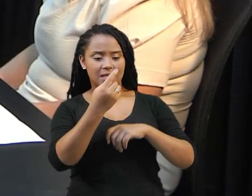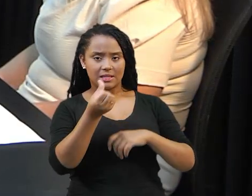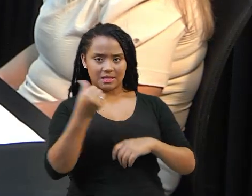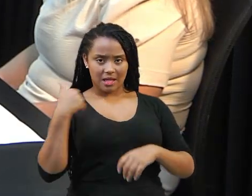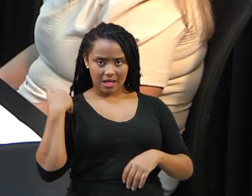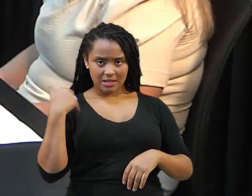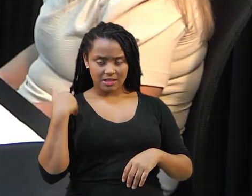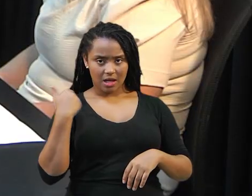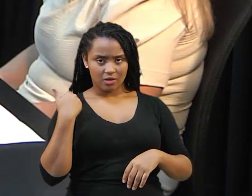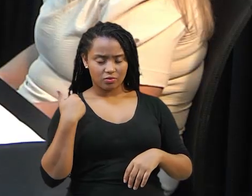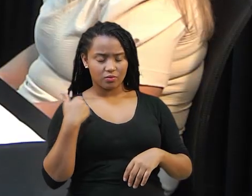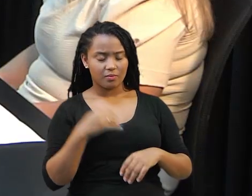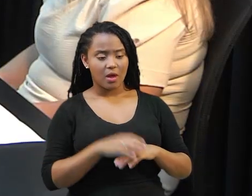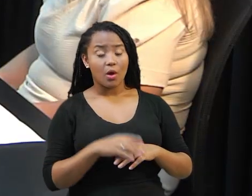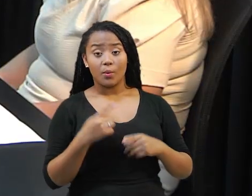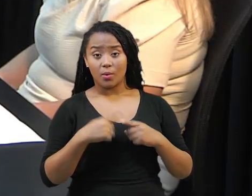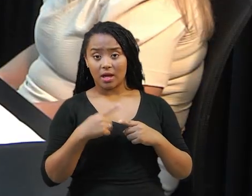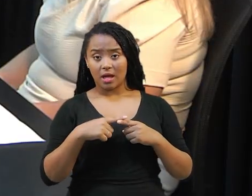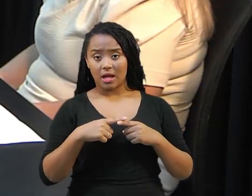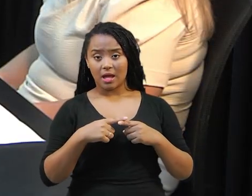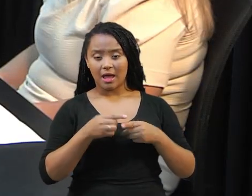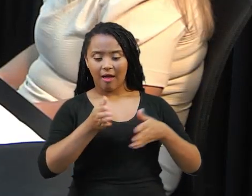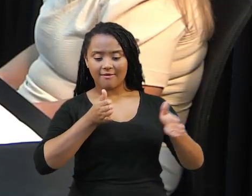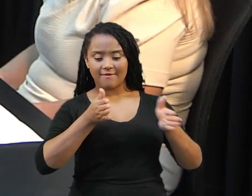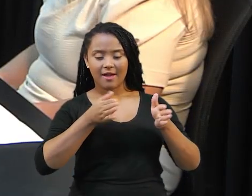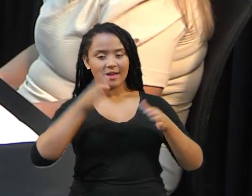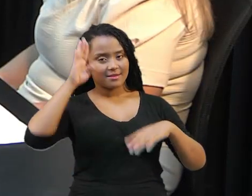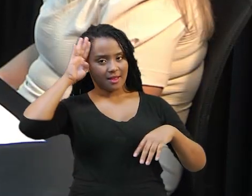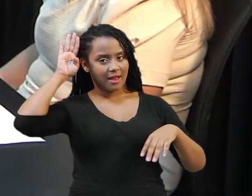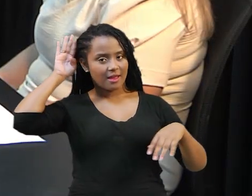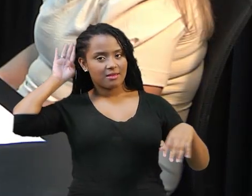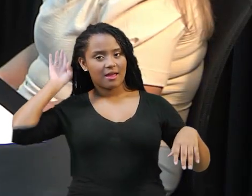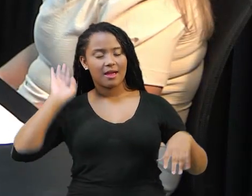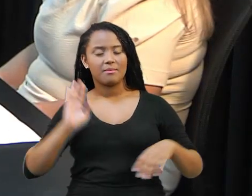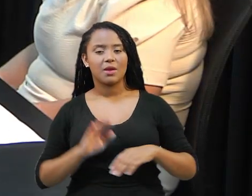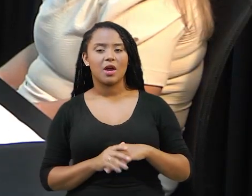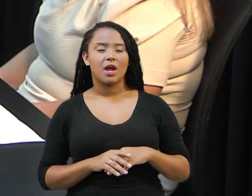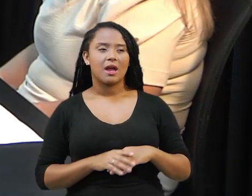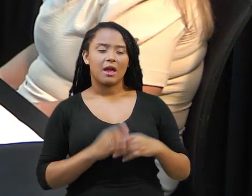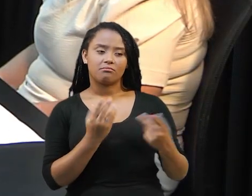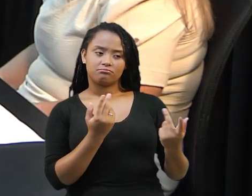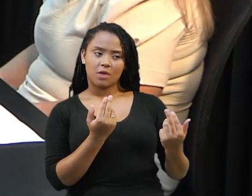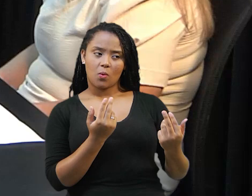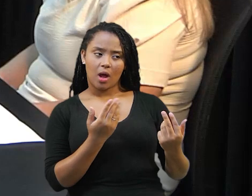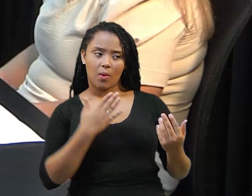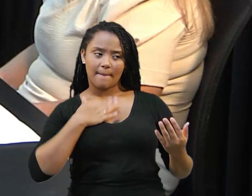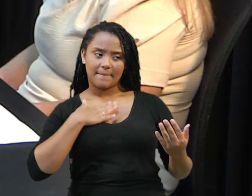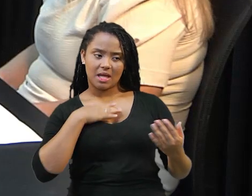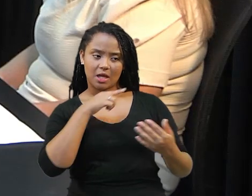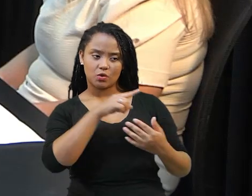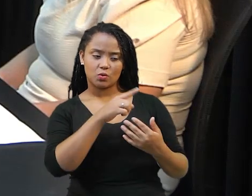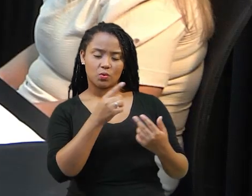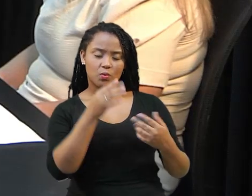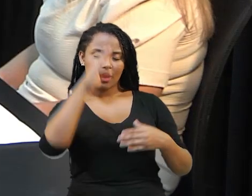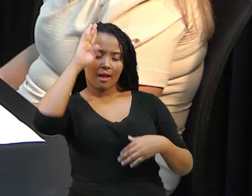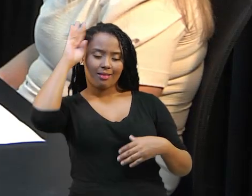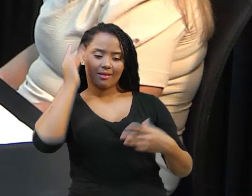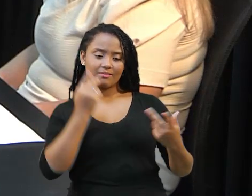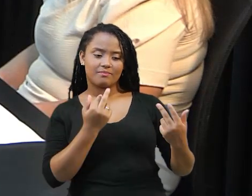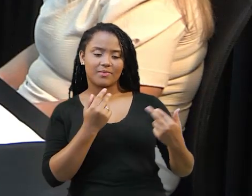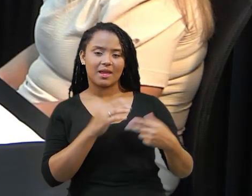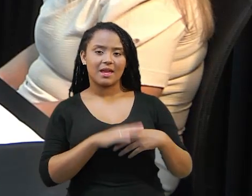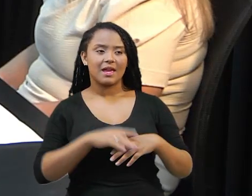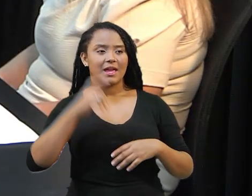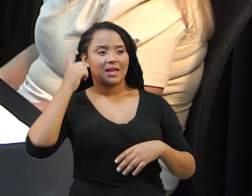no curso, porque a nossa fase de acadêmico foi mais ou menos igual, e era um povo custoso, né? O